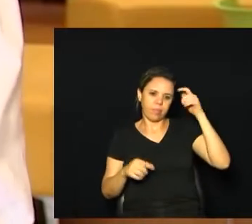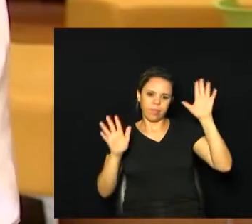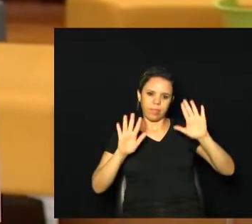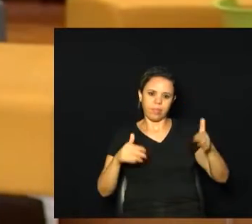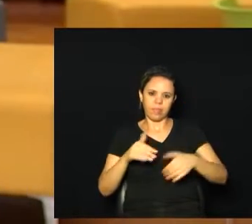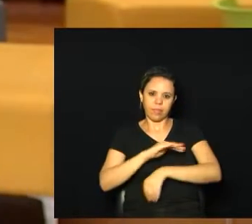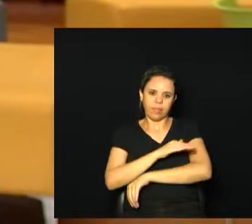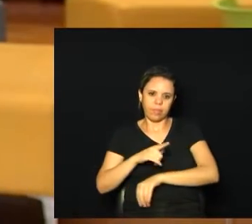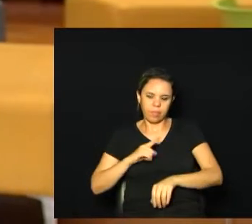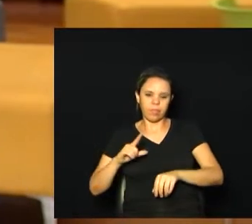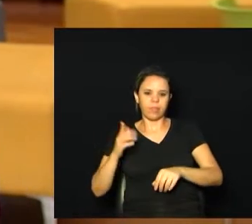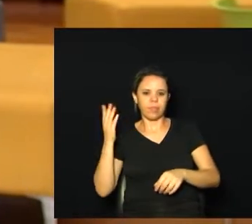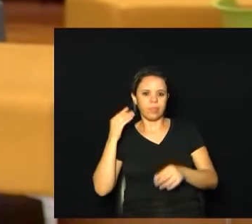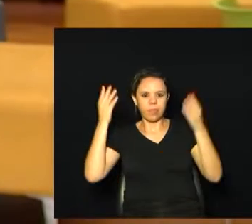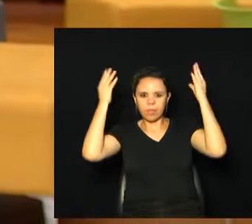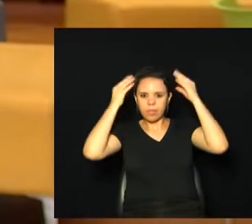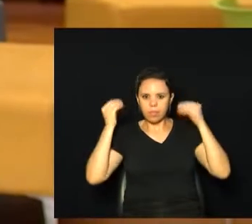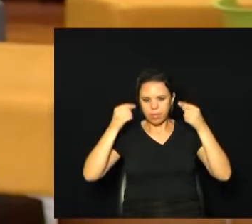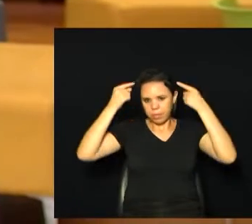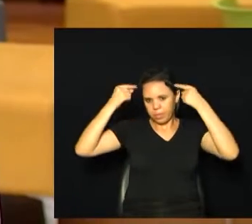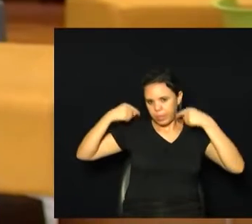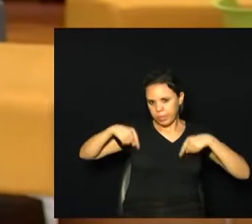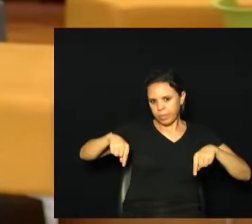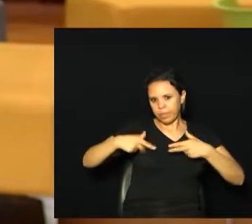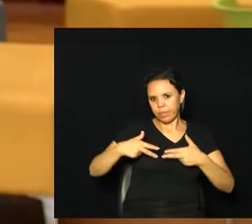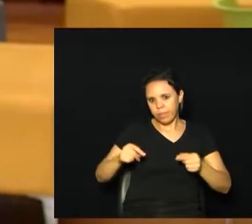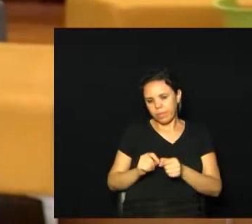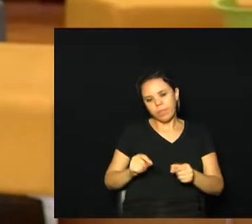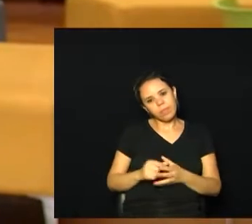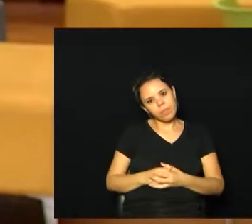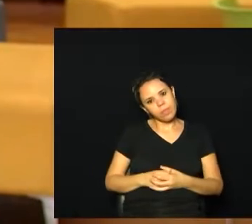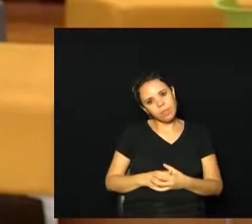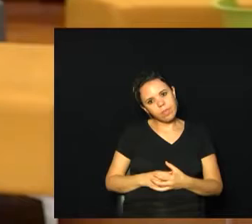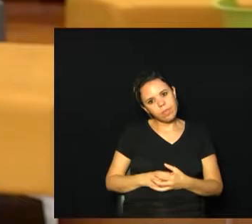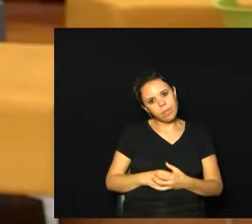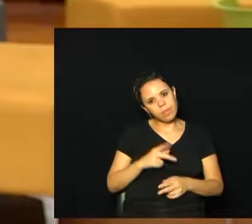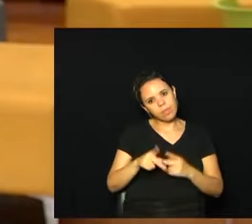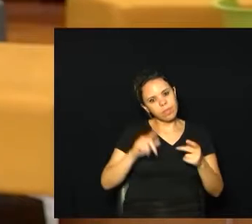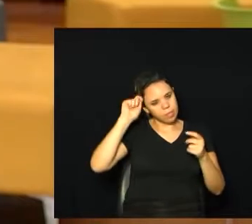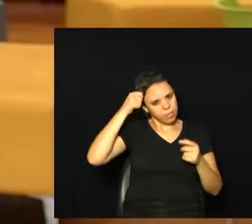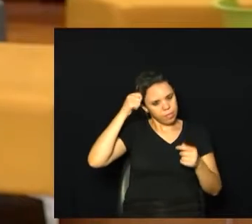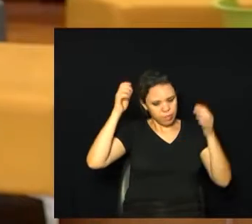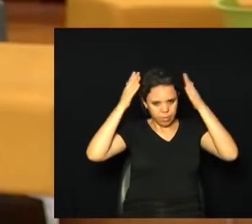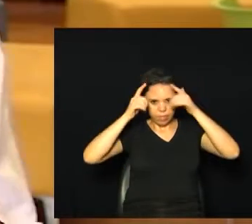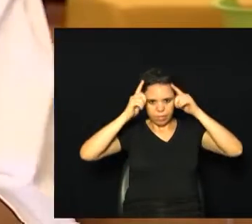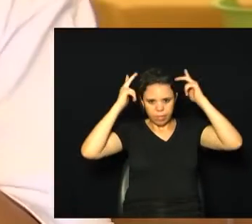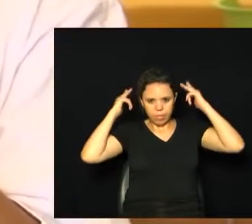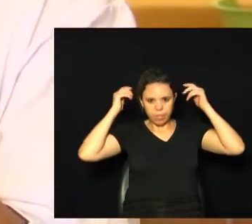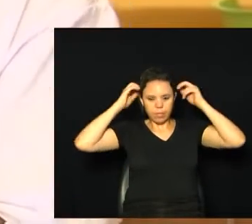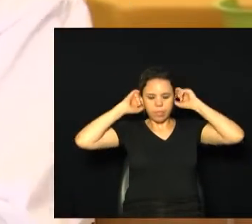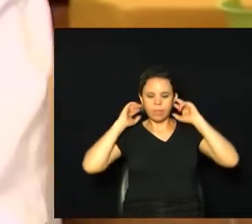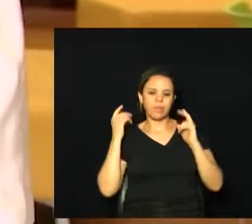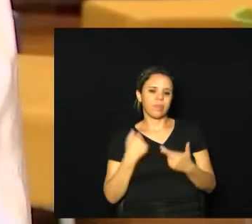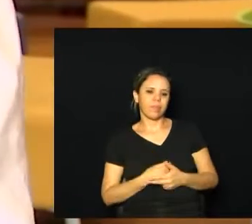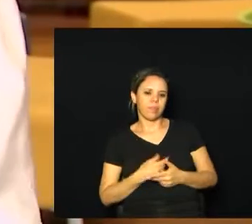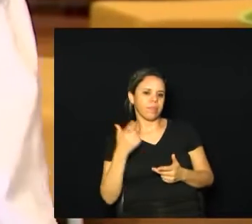cada esquina tem um salão que sabe mexendo com cabelo liso, que faz essas coisas de cabelo liso. E pessoas com cabelo afro não têm essa opção do